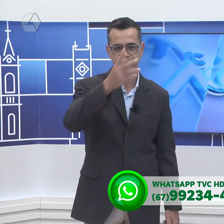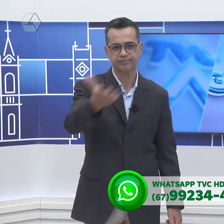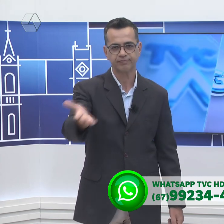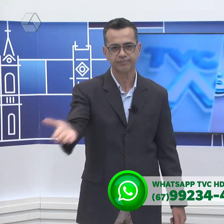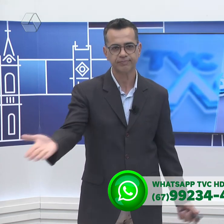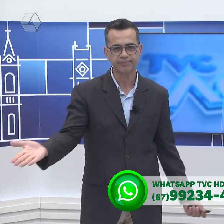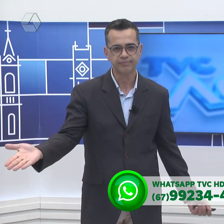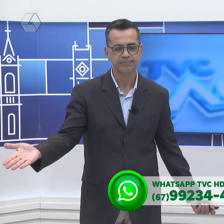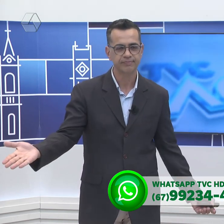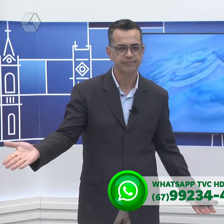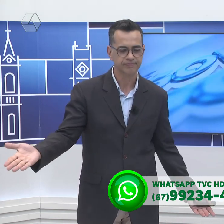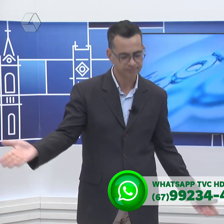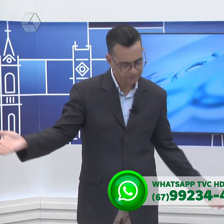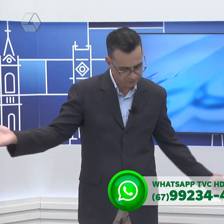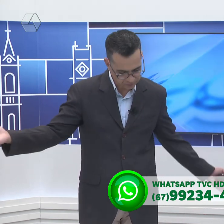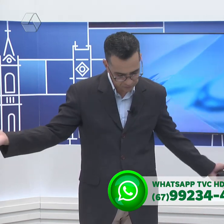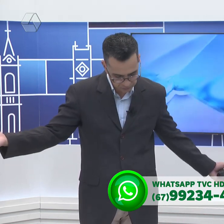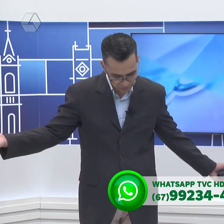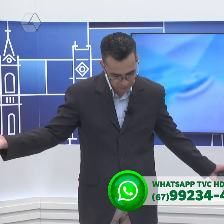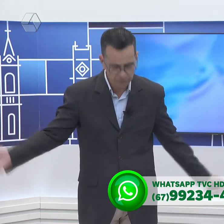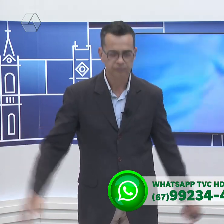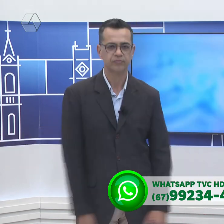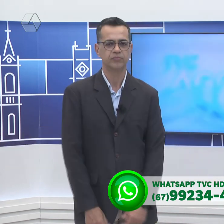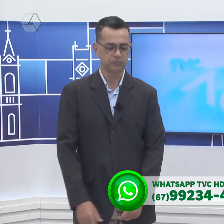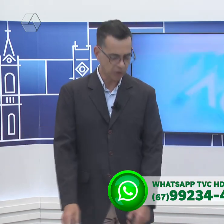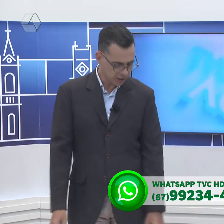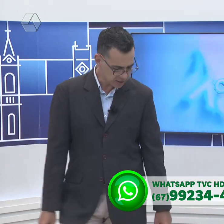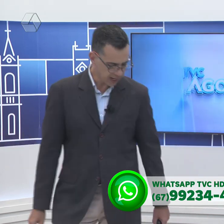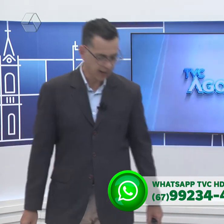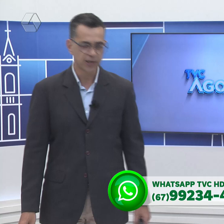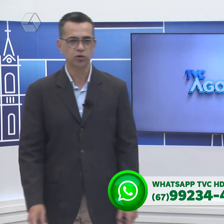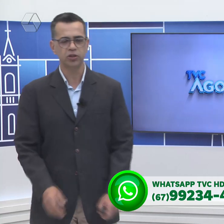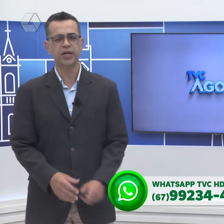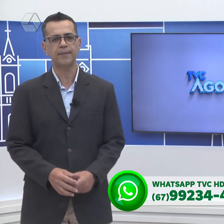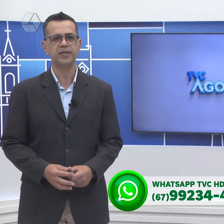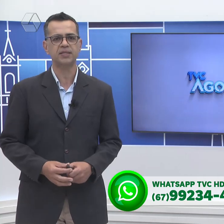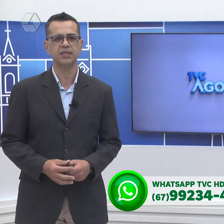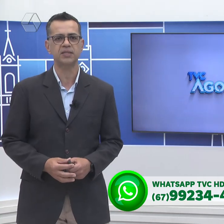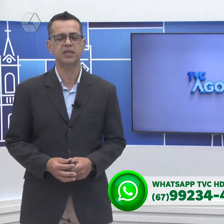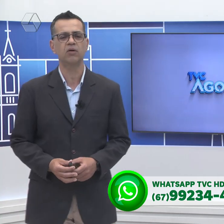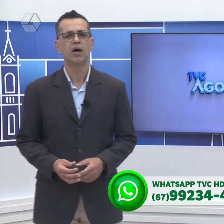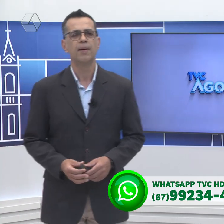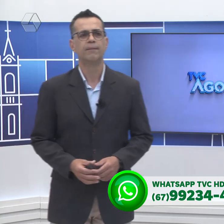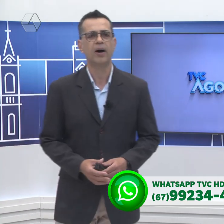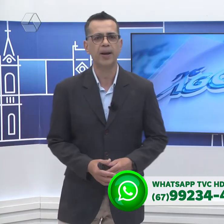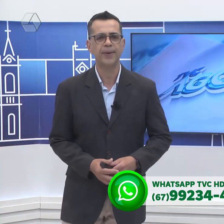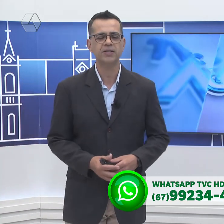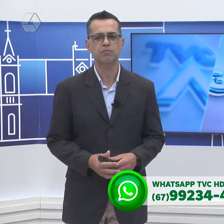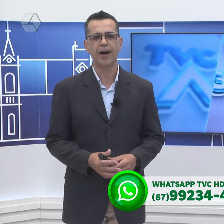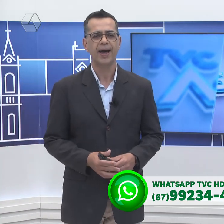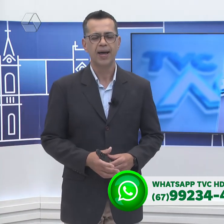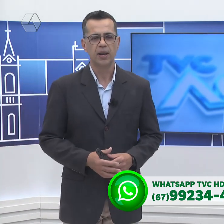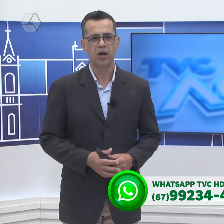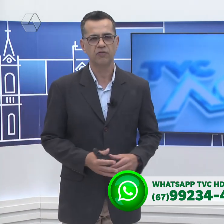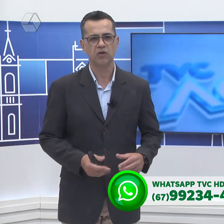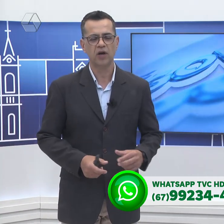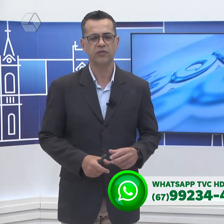falo, Isael, se você não está precisando, ajude quem precisa. Pois é, ajude quem precisa. Então, bora